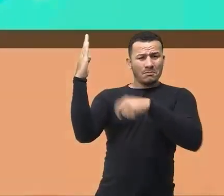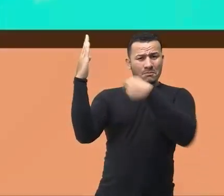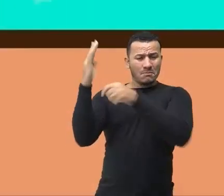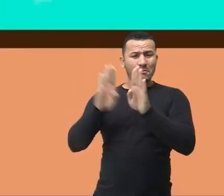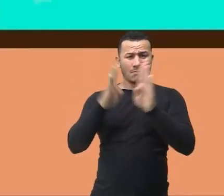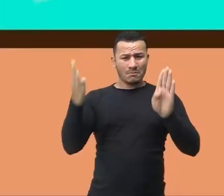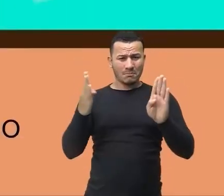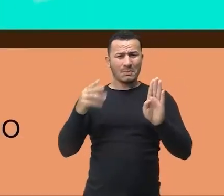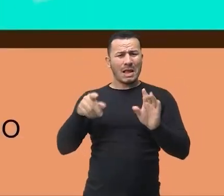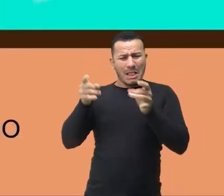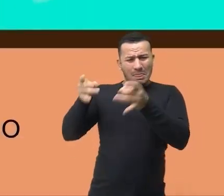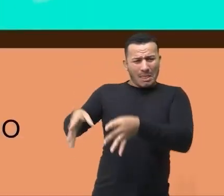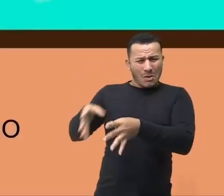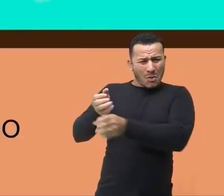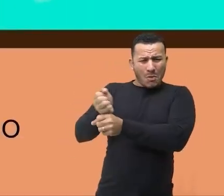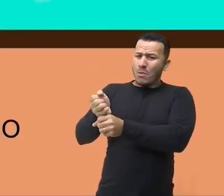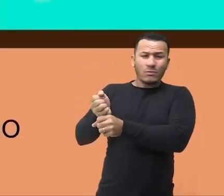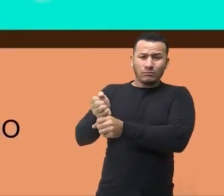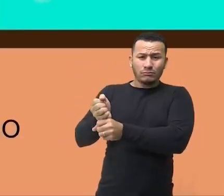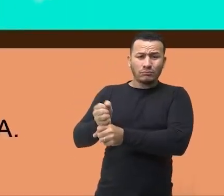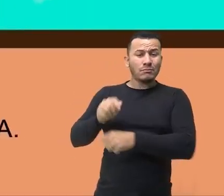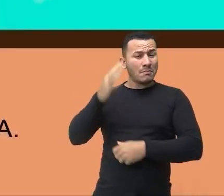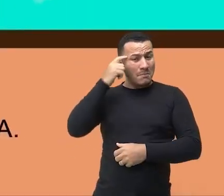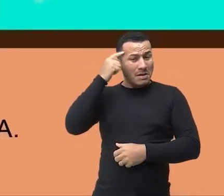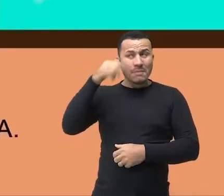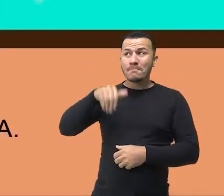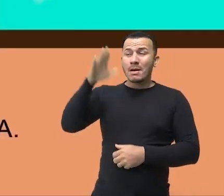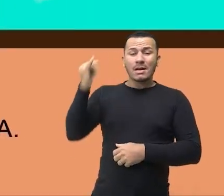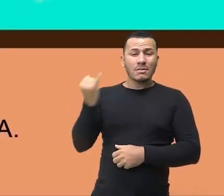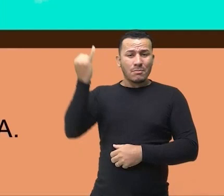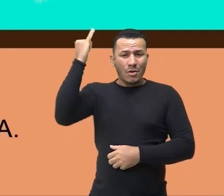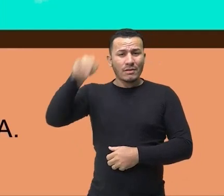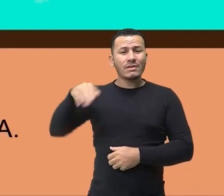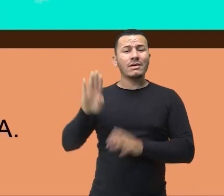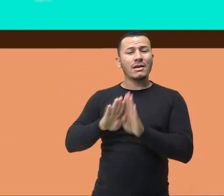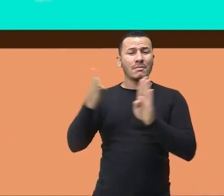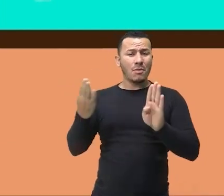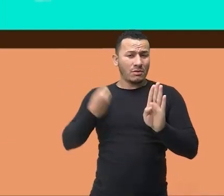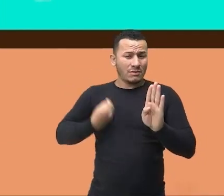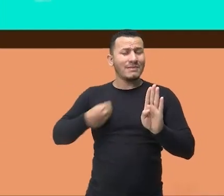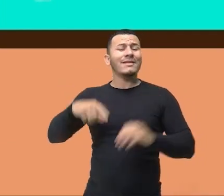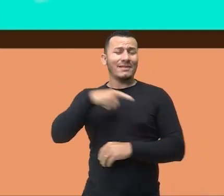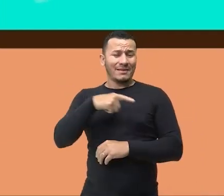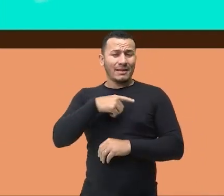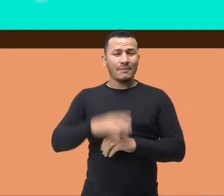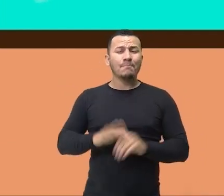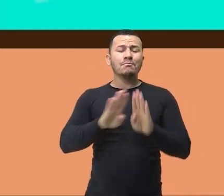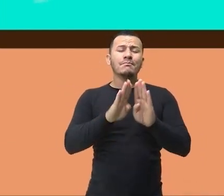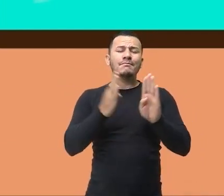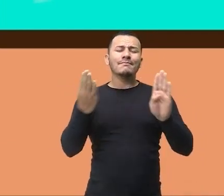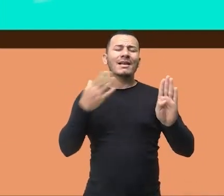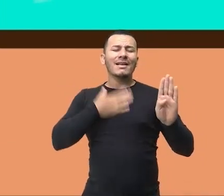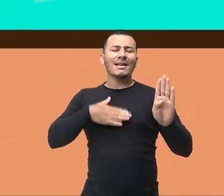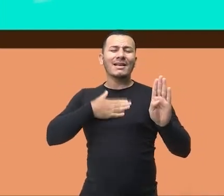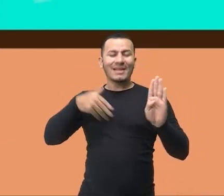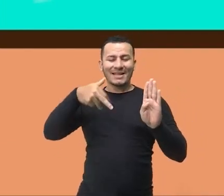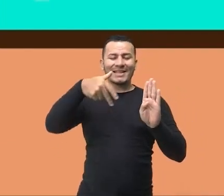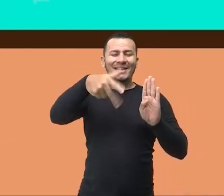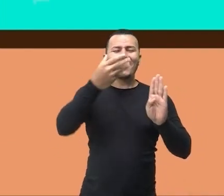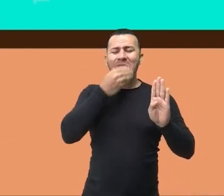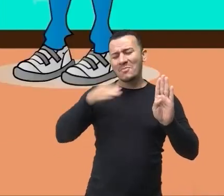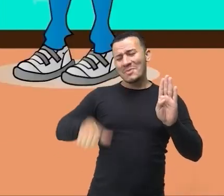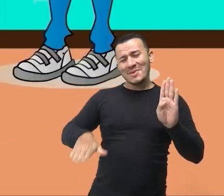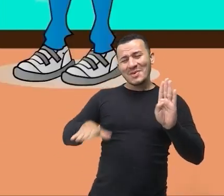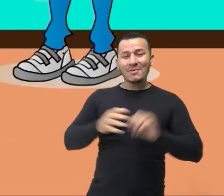madeira, matéria morta, mas não há coisa no mundo mais viva do que uma porta. Eu abro devagarinho para passar o